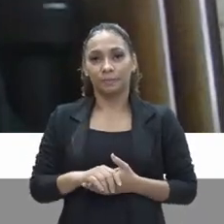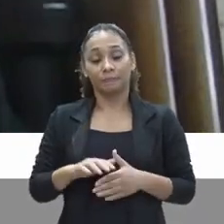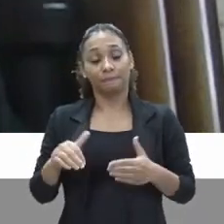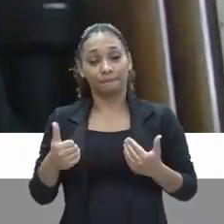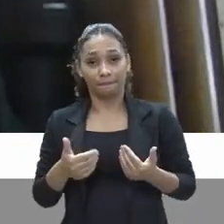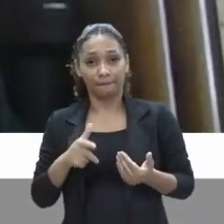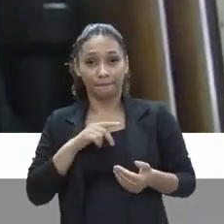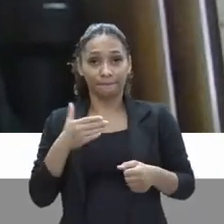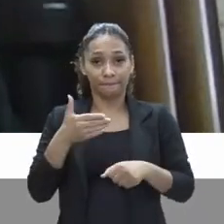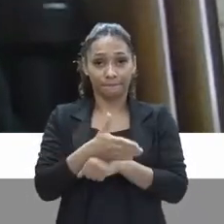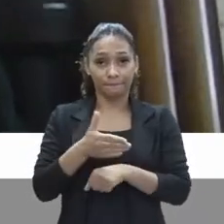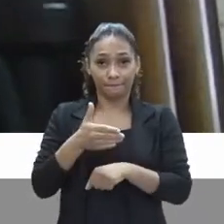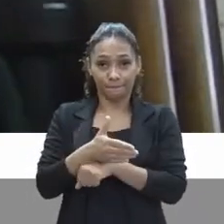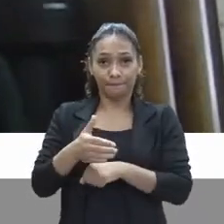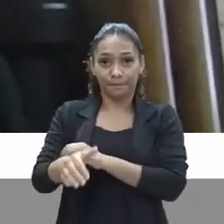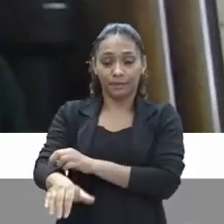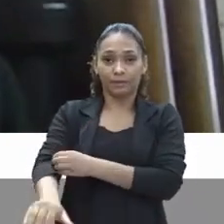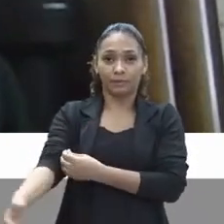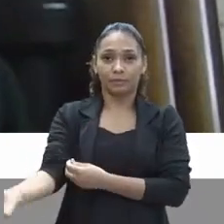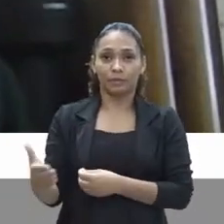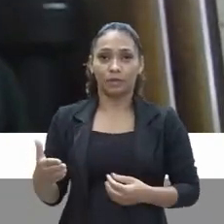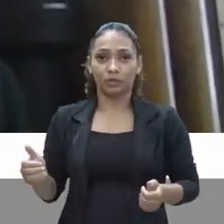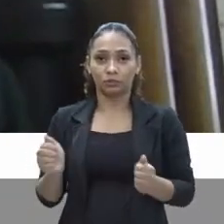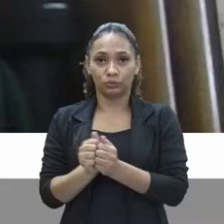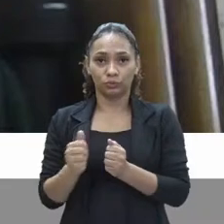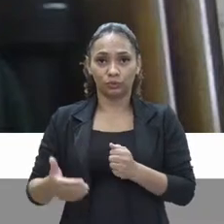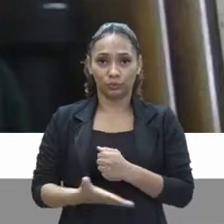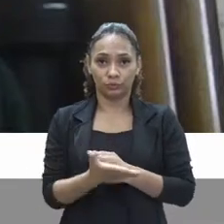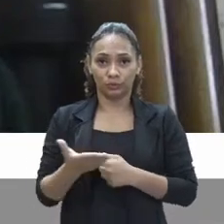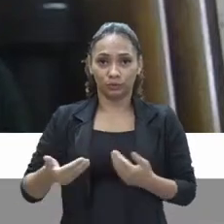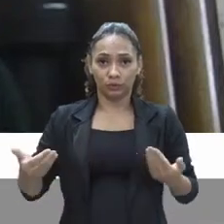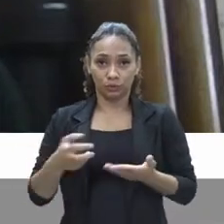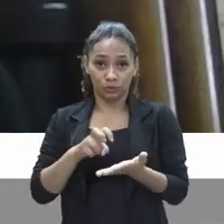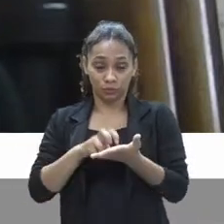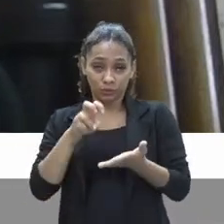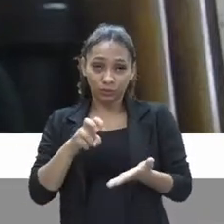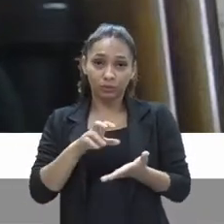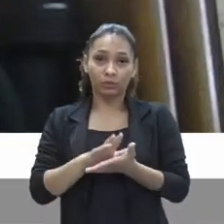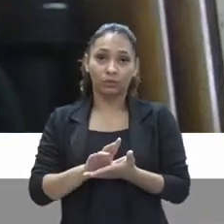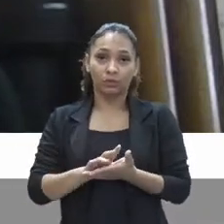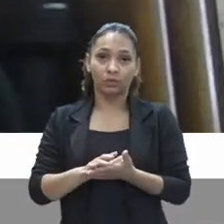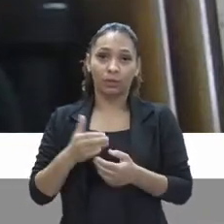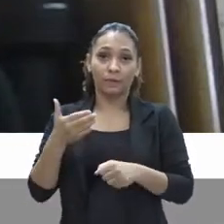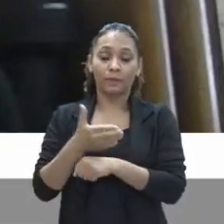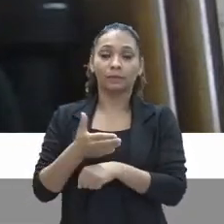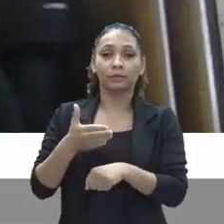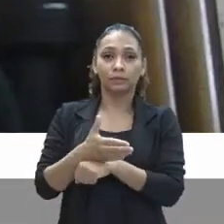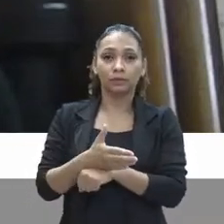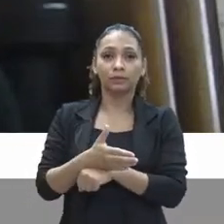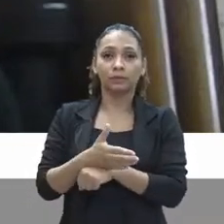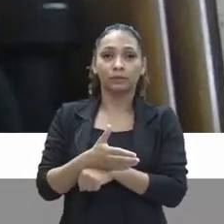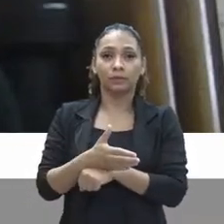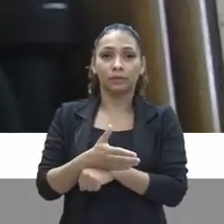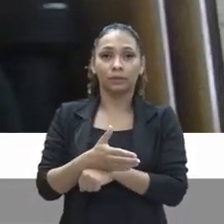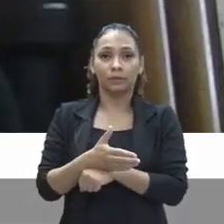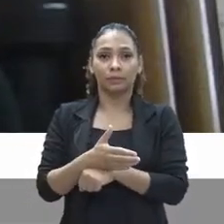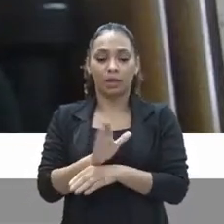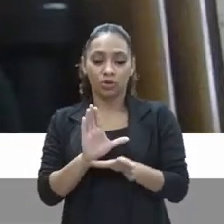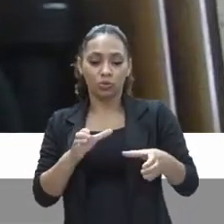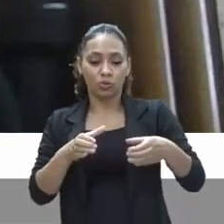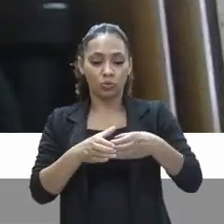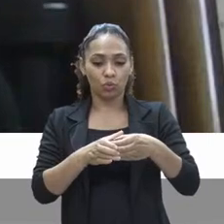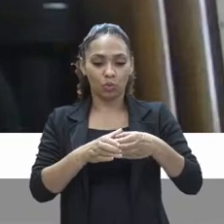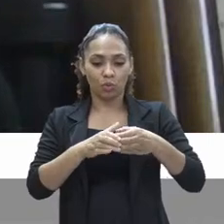participar a todos os senhores que hoje pela manhã eu participei da banca examinadora